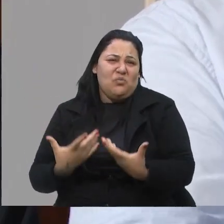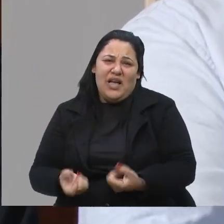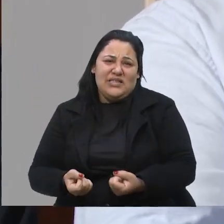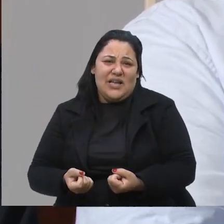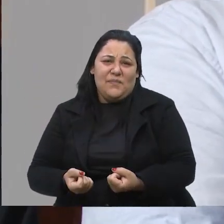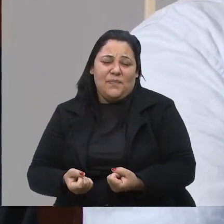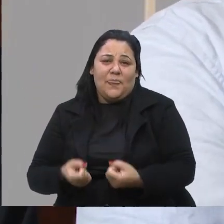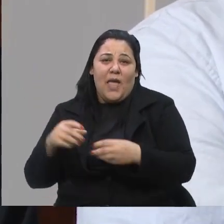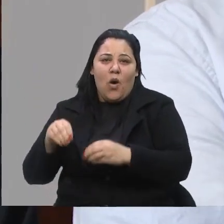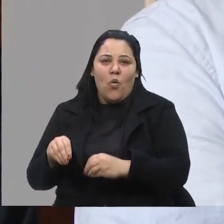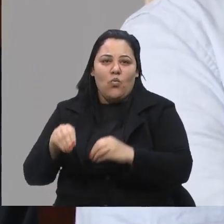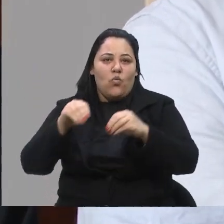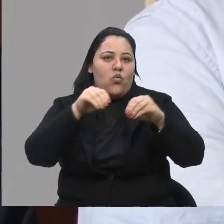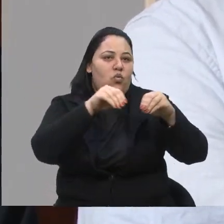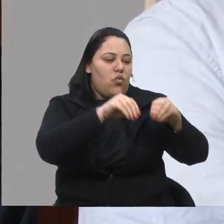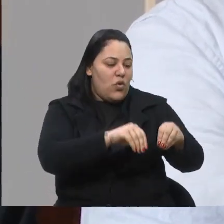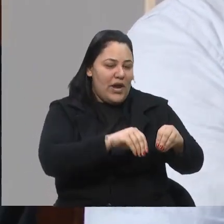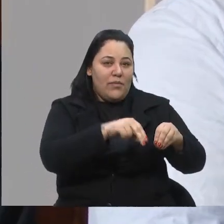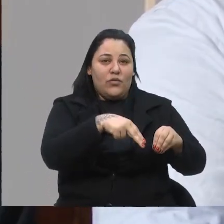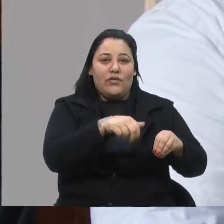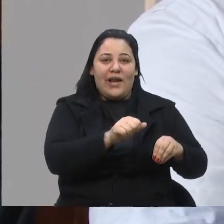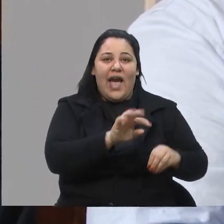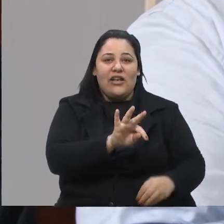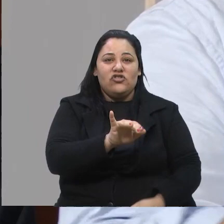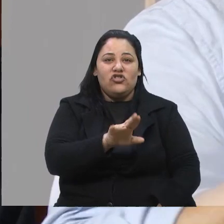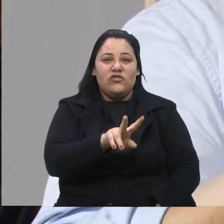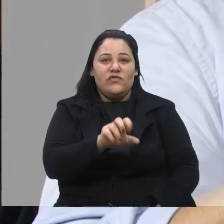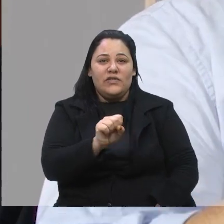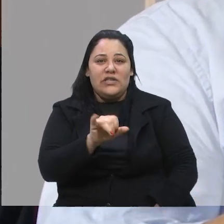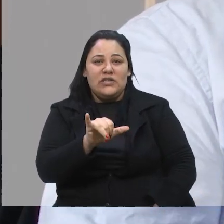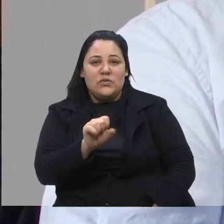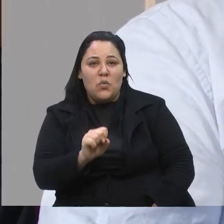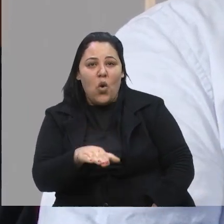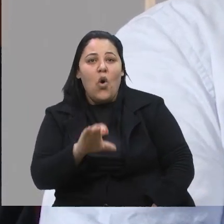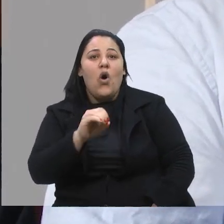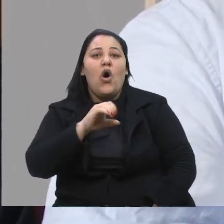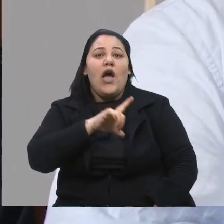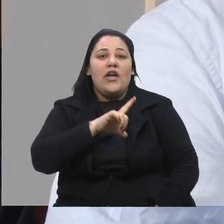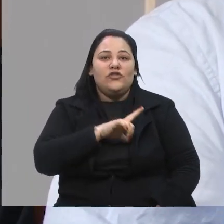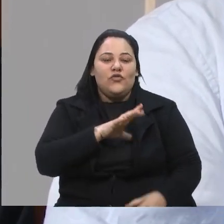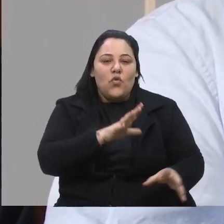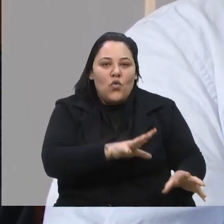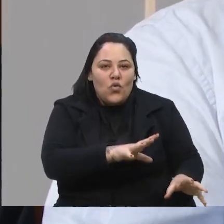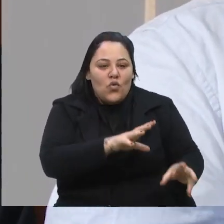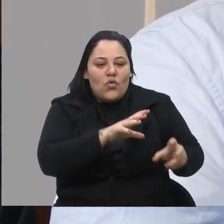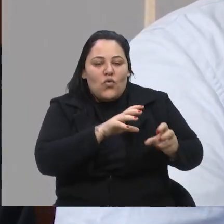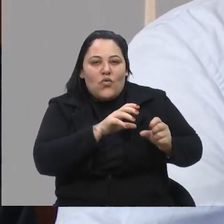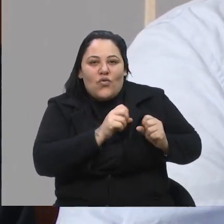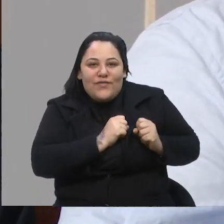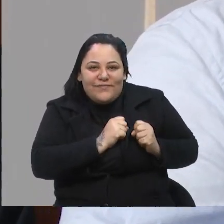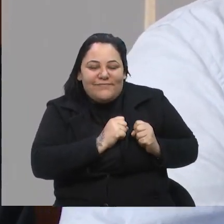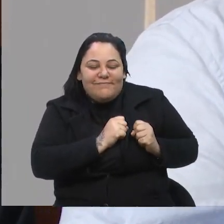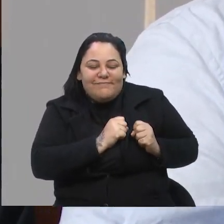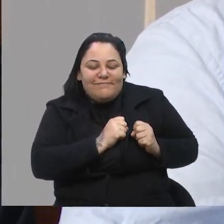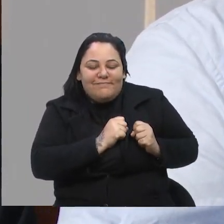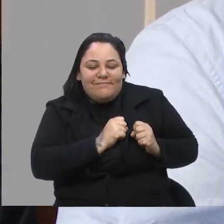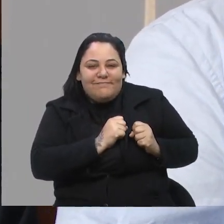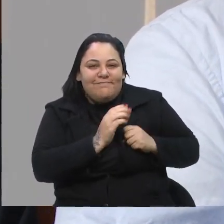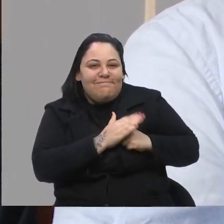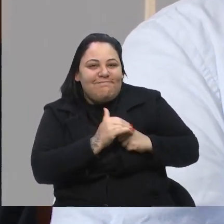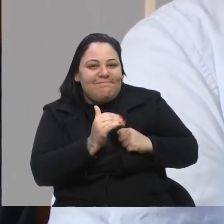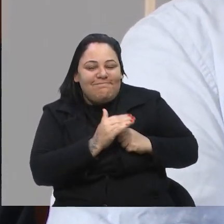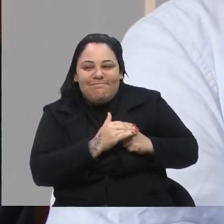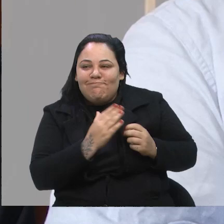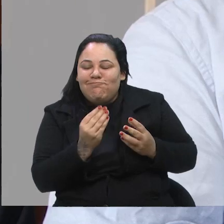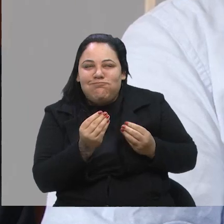E daí eu fui pro nativismo, que foi onde que eu tive um acolhimento, assim, muito grandioso, né?